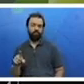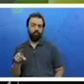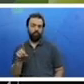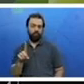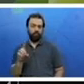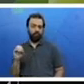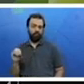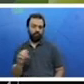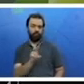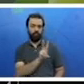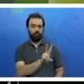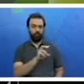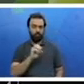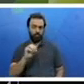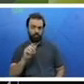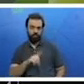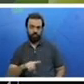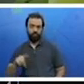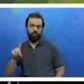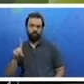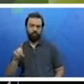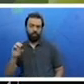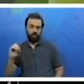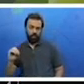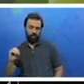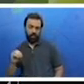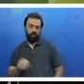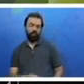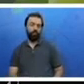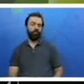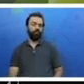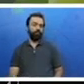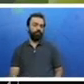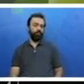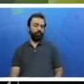10. 20, 2 vezes 10, 20.